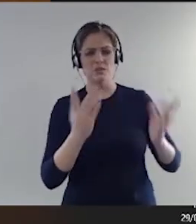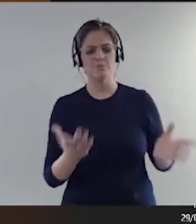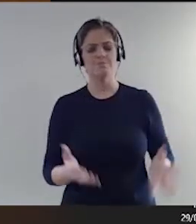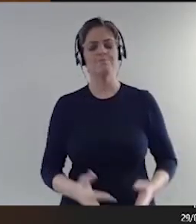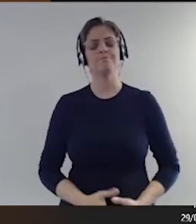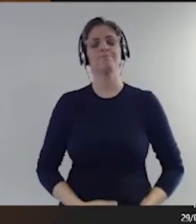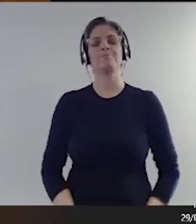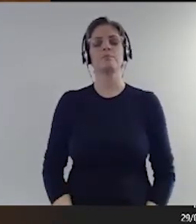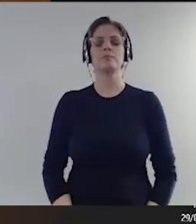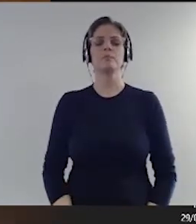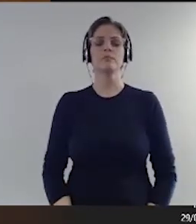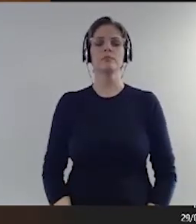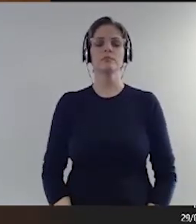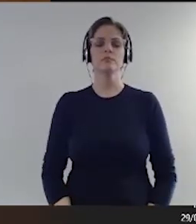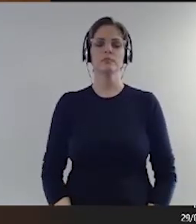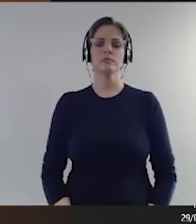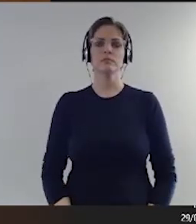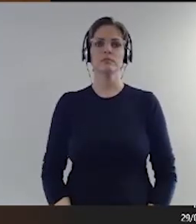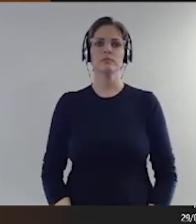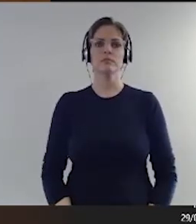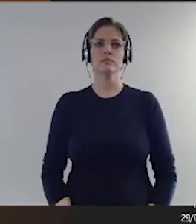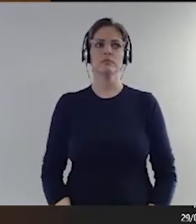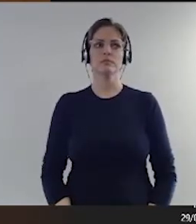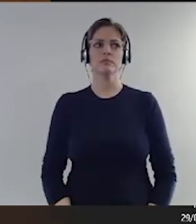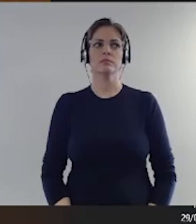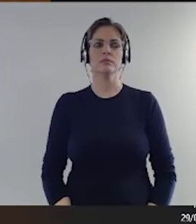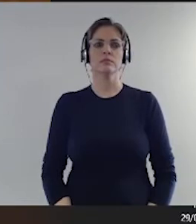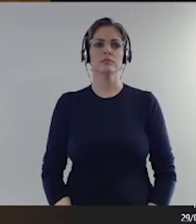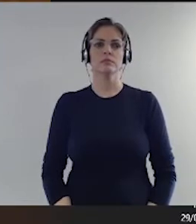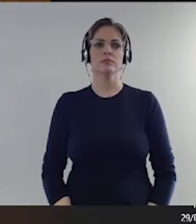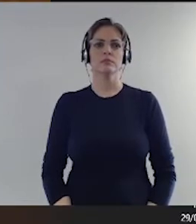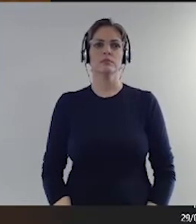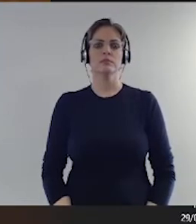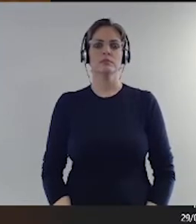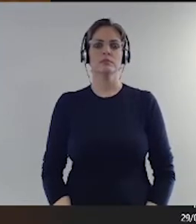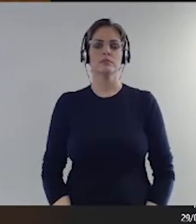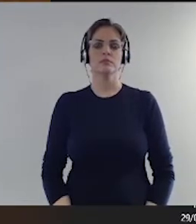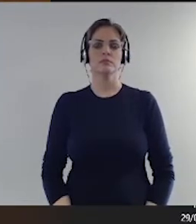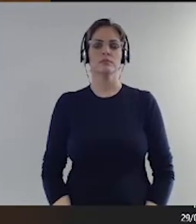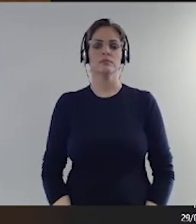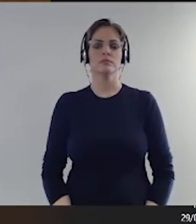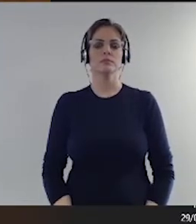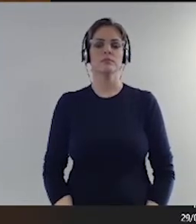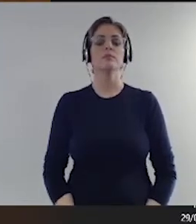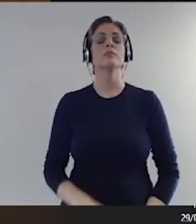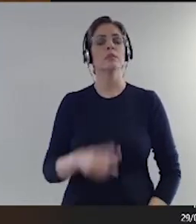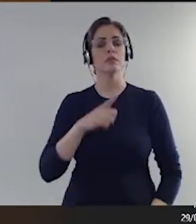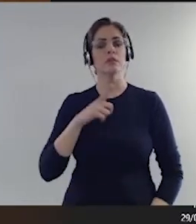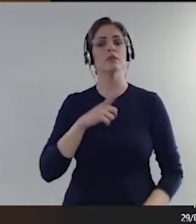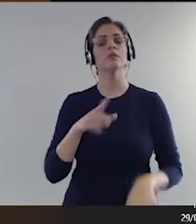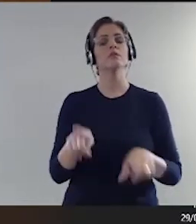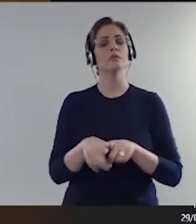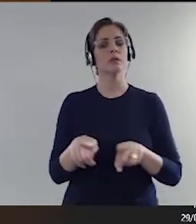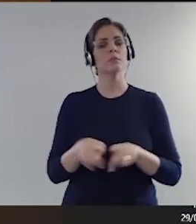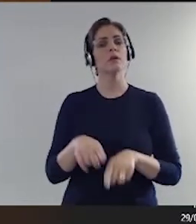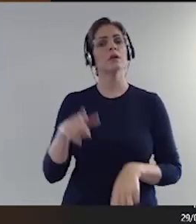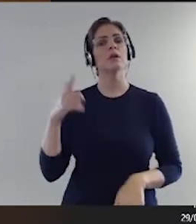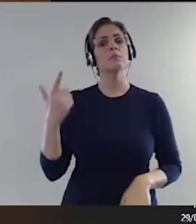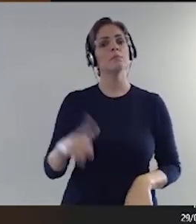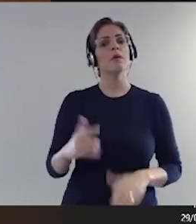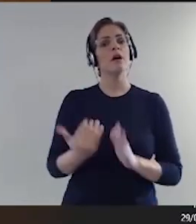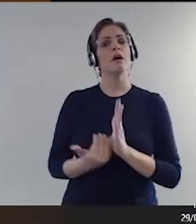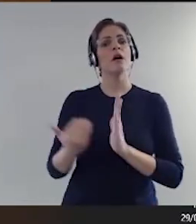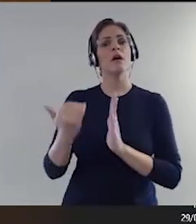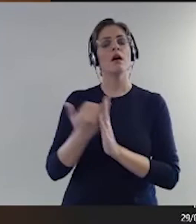Tá? Houve também, como sublinhado pelo professor Paulo Lobo, uma ampliação, mas uma ampliação tópica